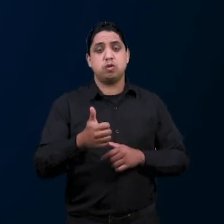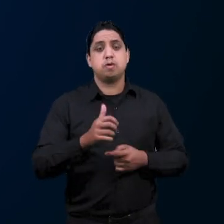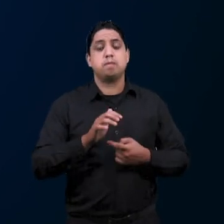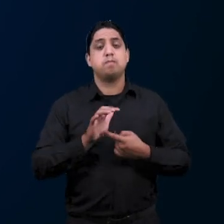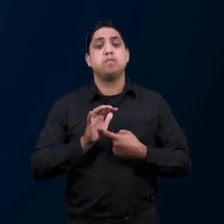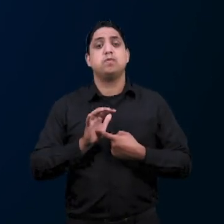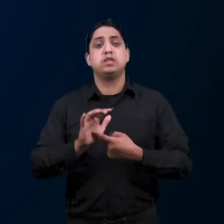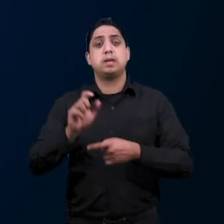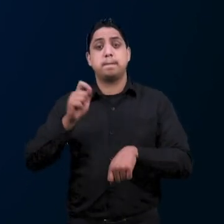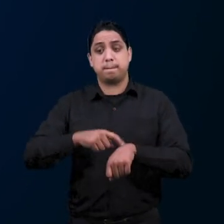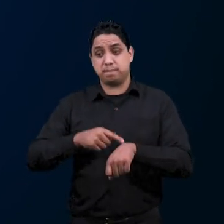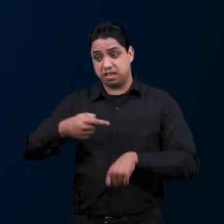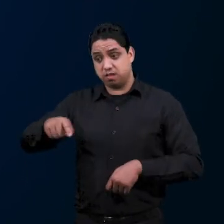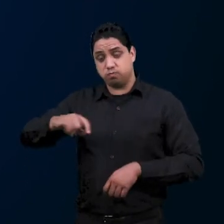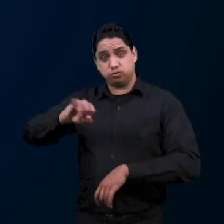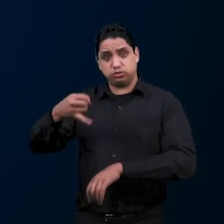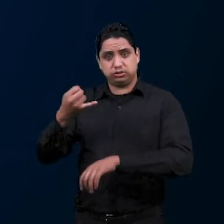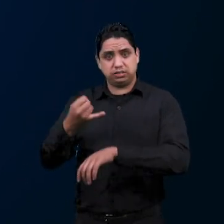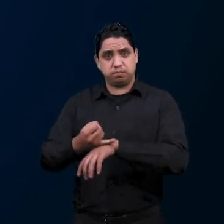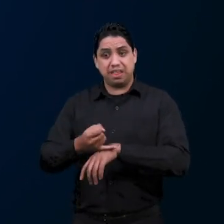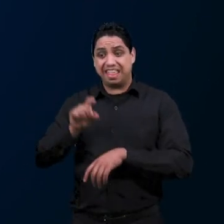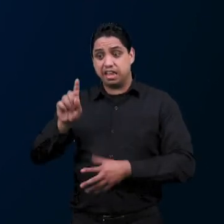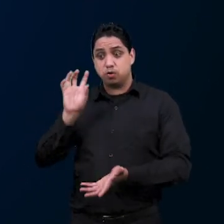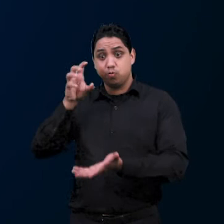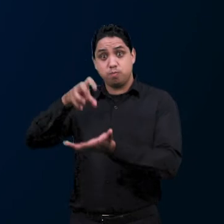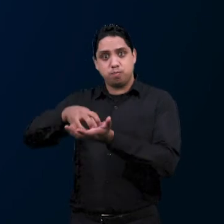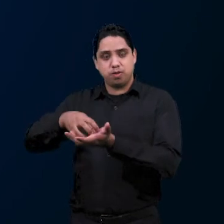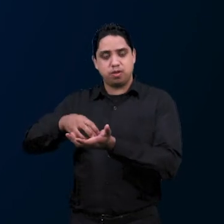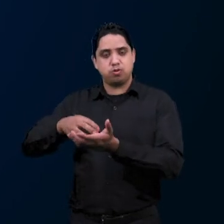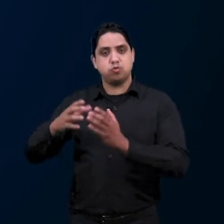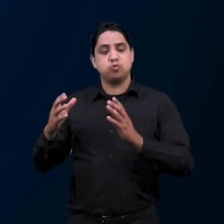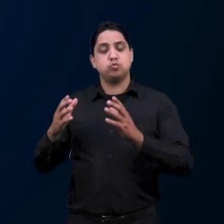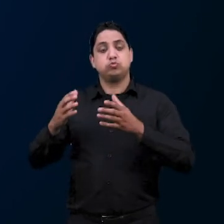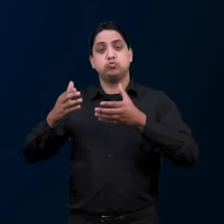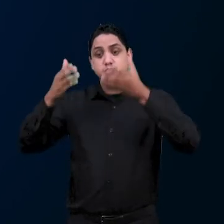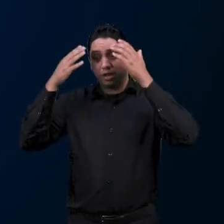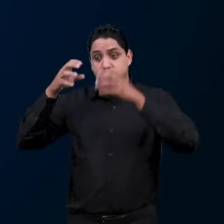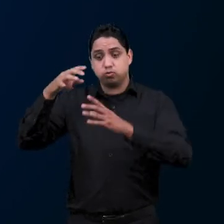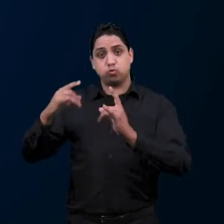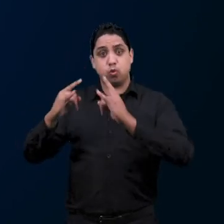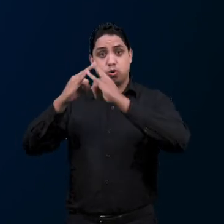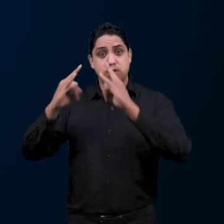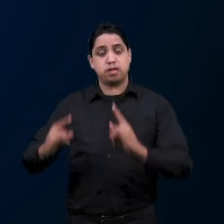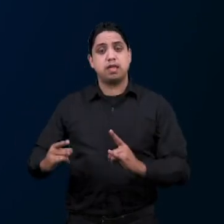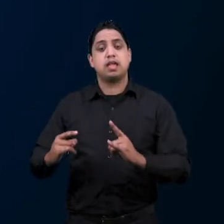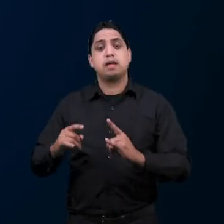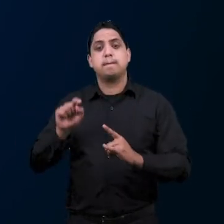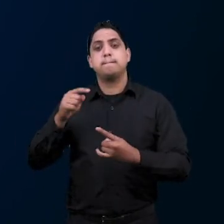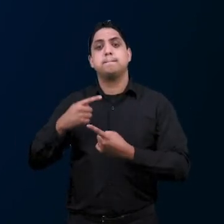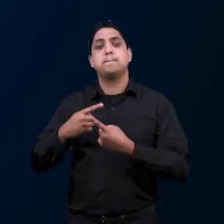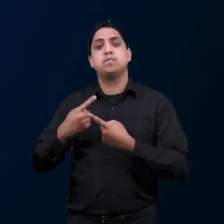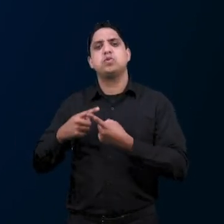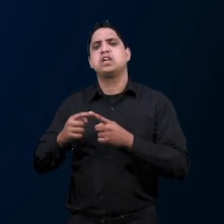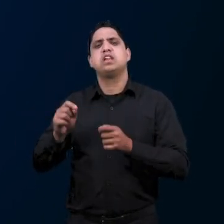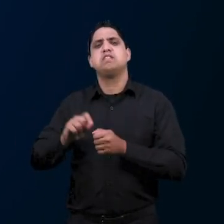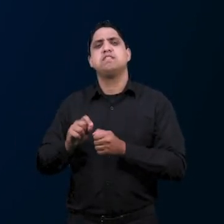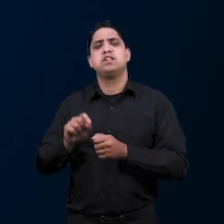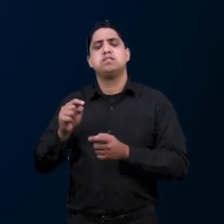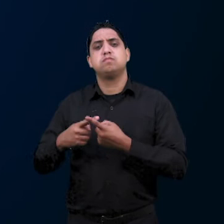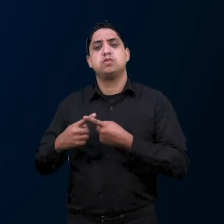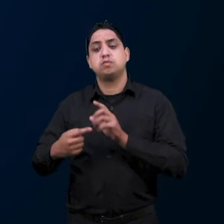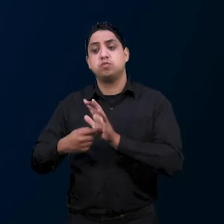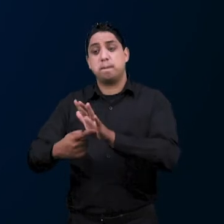até Jerusalém, ele colocou no meio da sua tenda, no meio da tenda do rei. Ele fez isso porque o foco do povo deveria ser o Senhor,